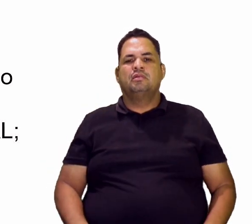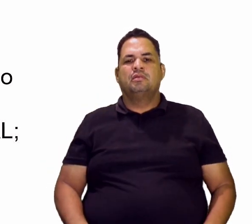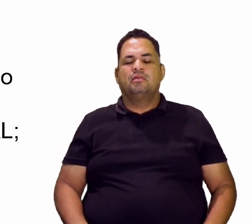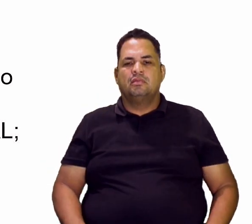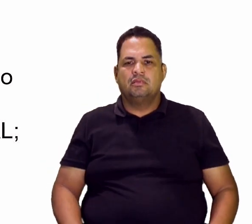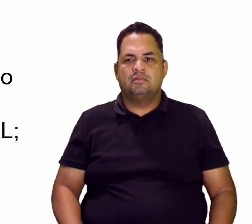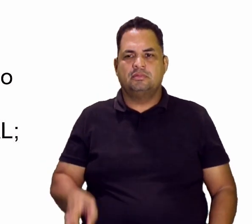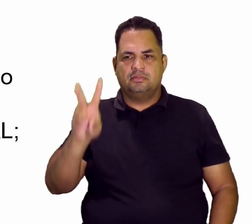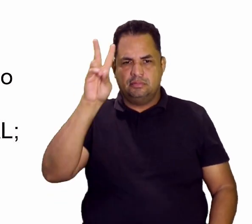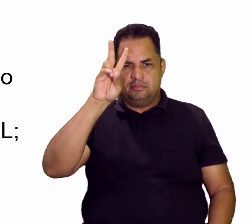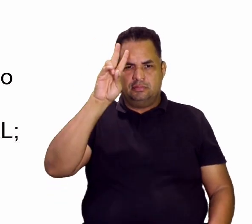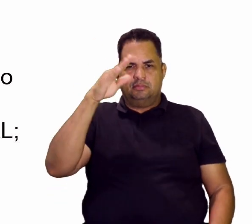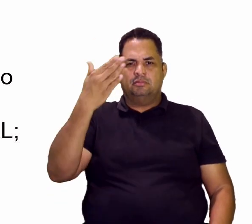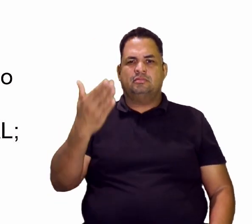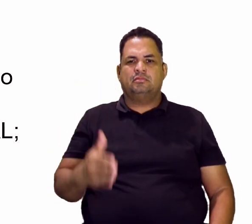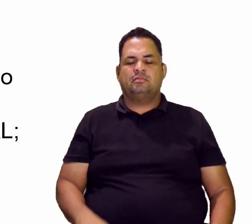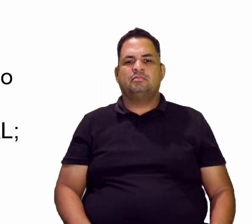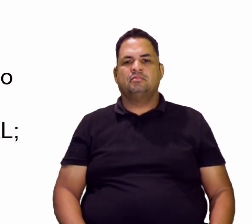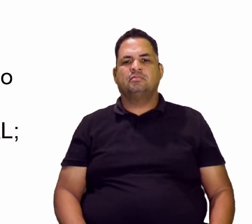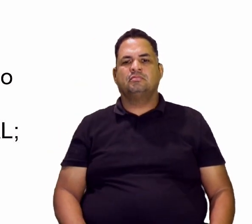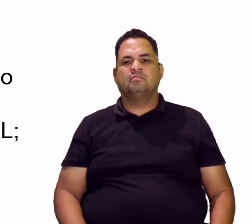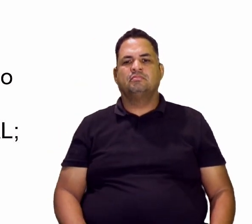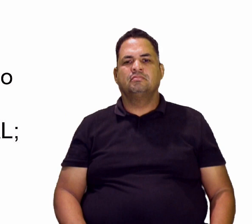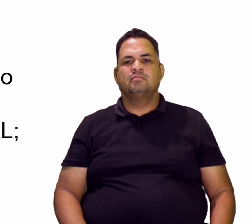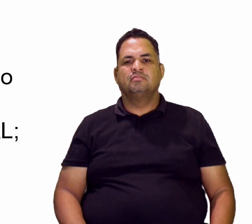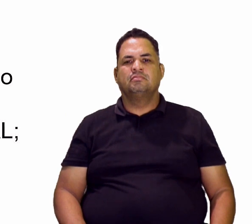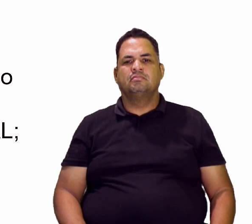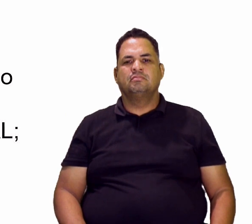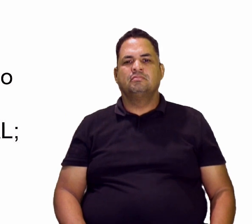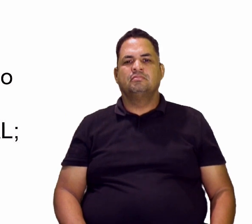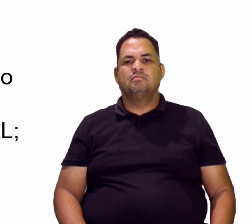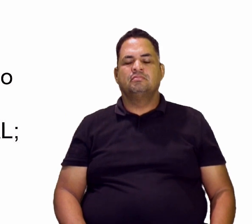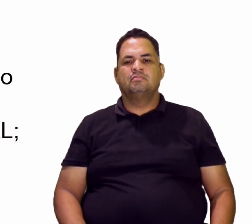Né? Como é?